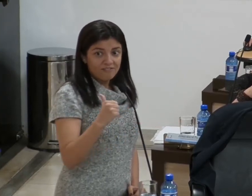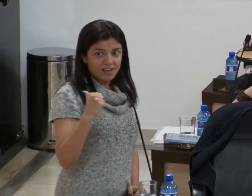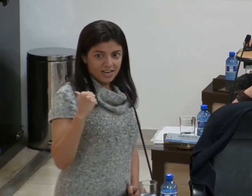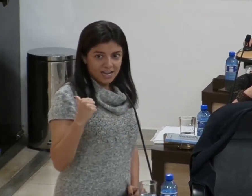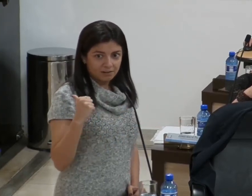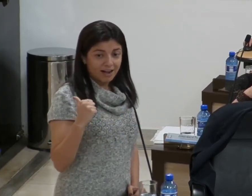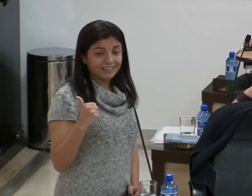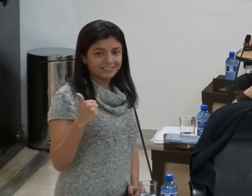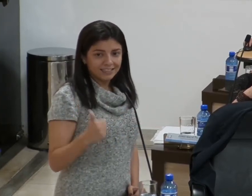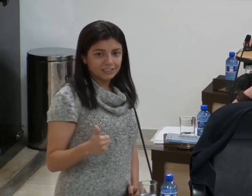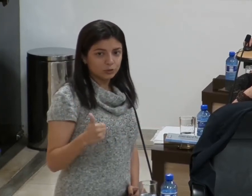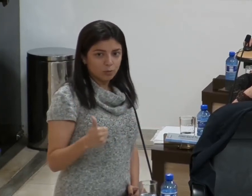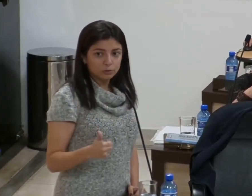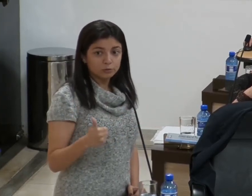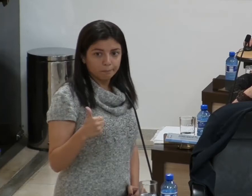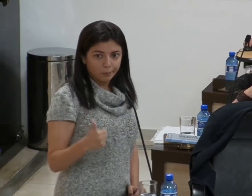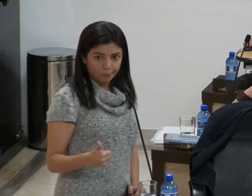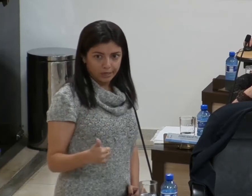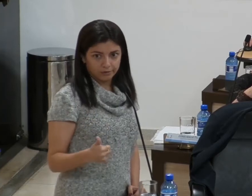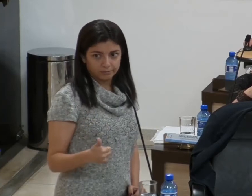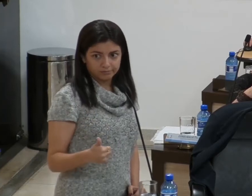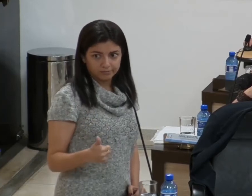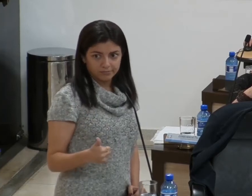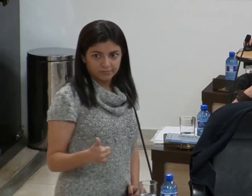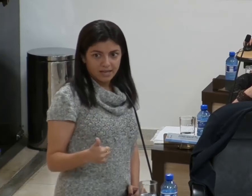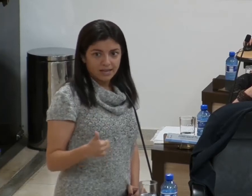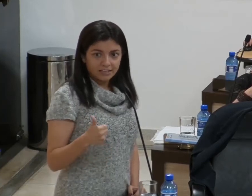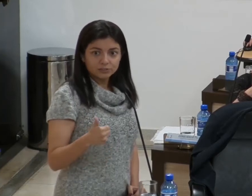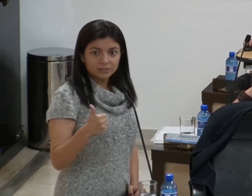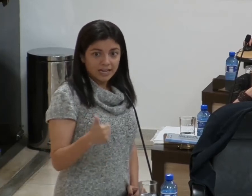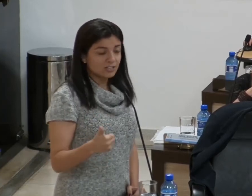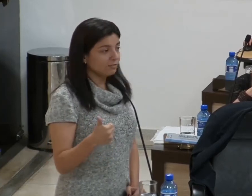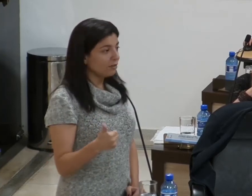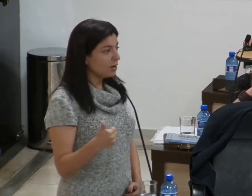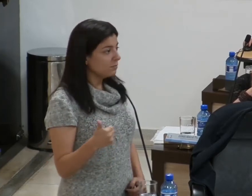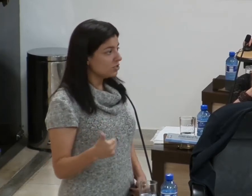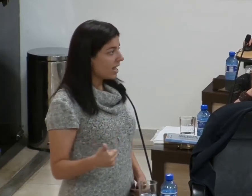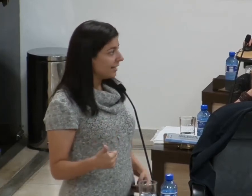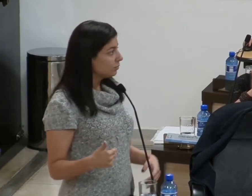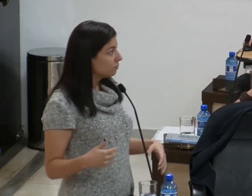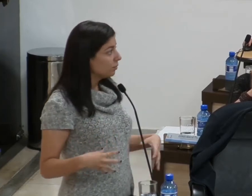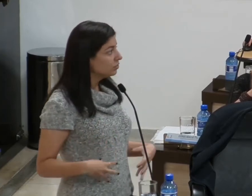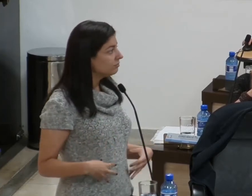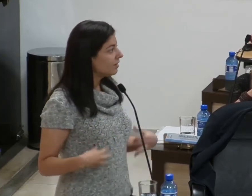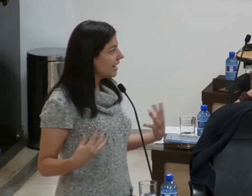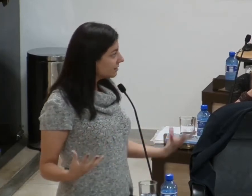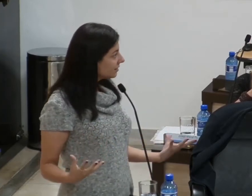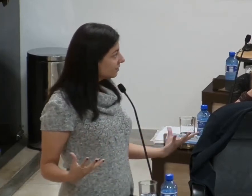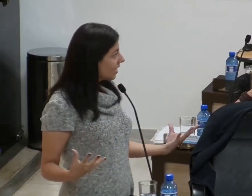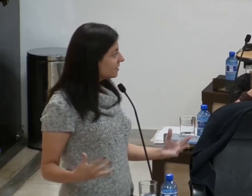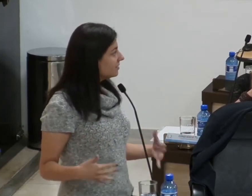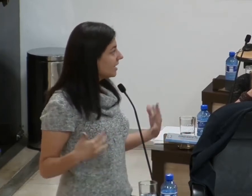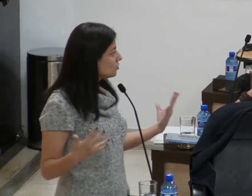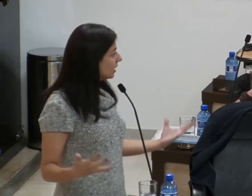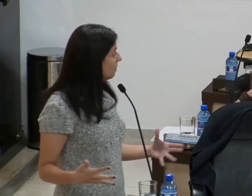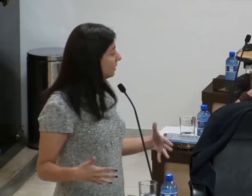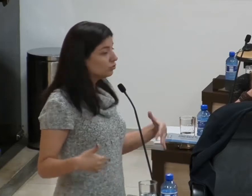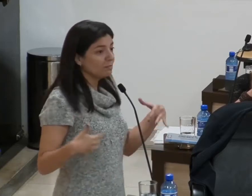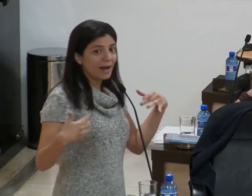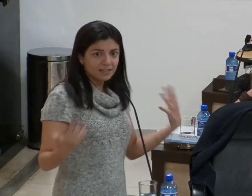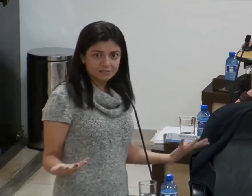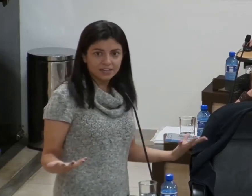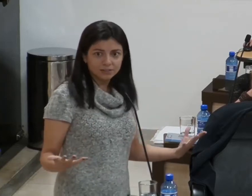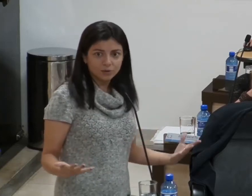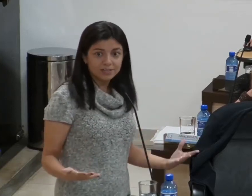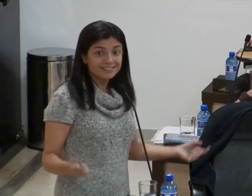de fevereiro, acerca de concurso público. Isso daí já foi objeto, por diversas vezes, de questionamento